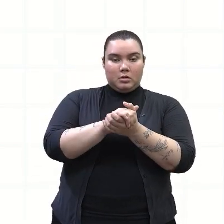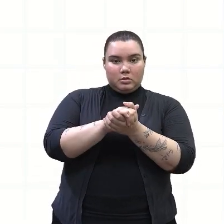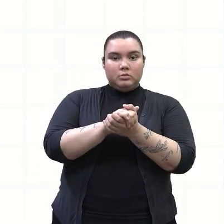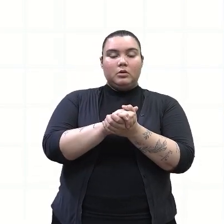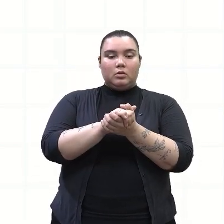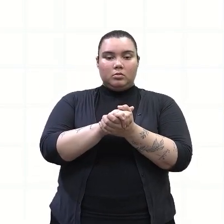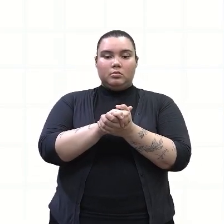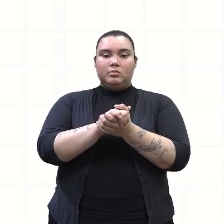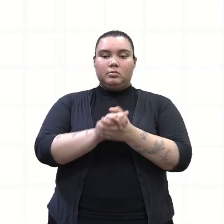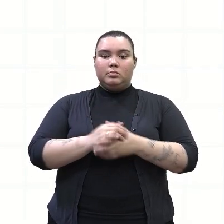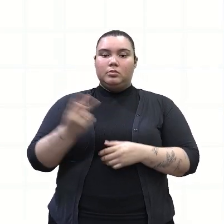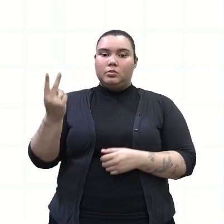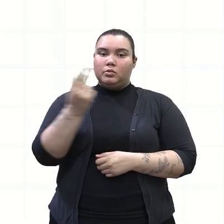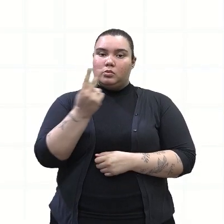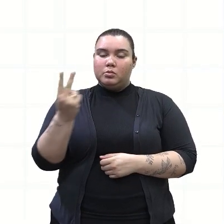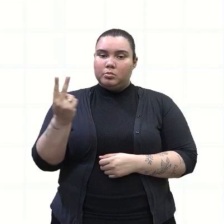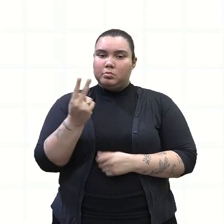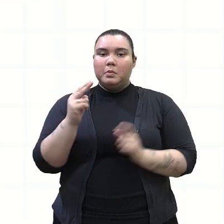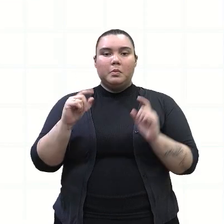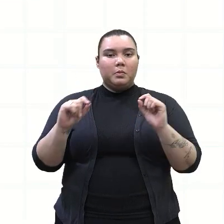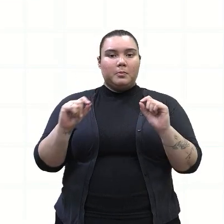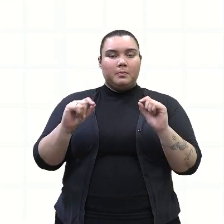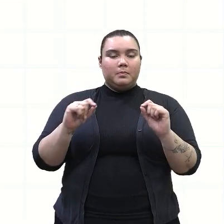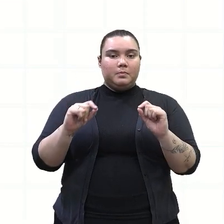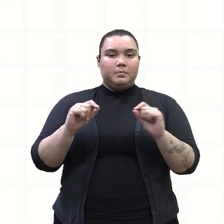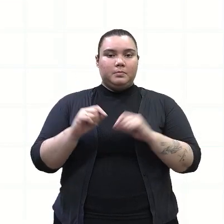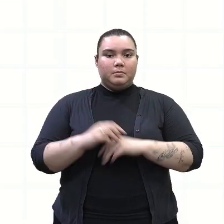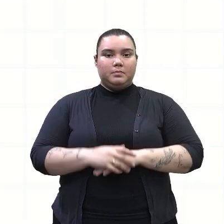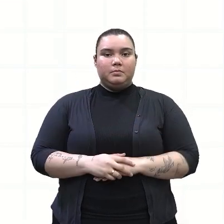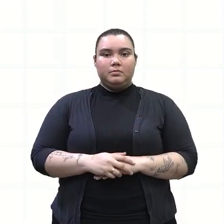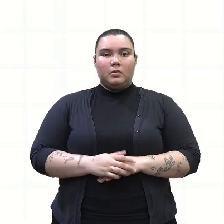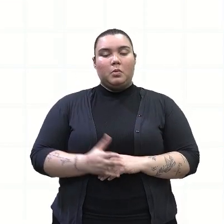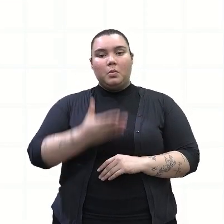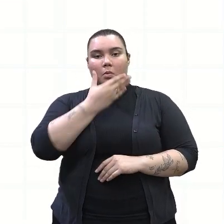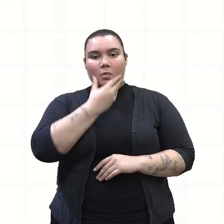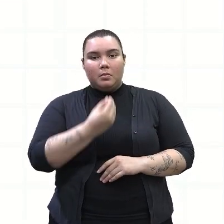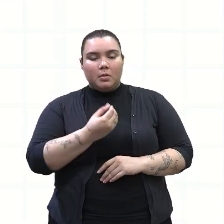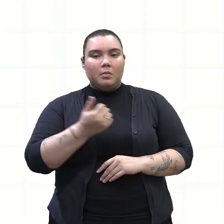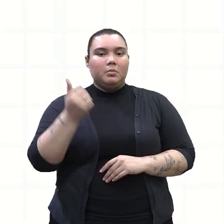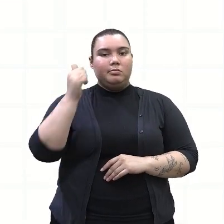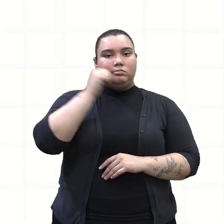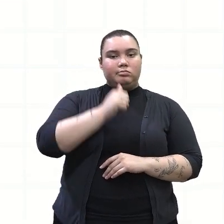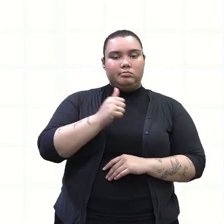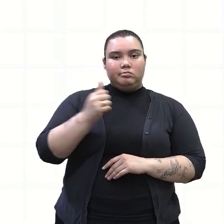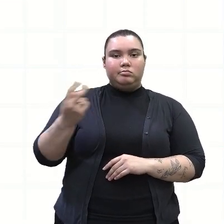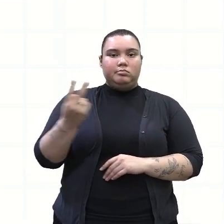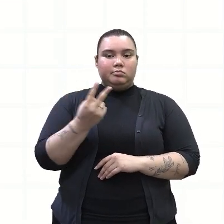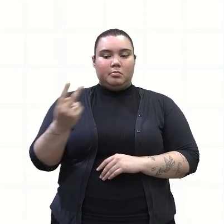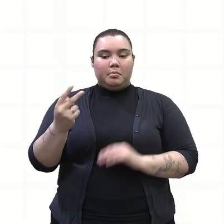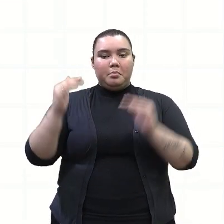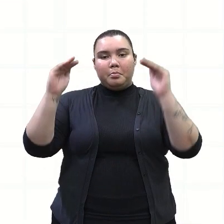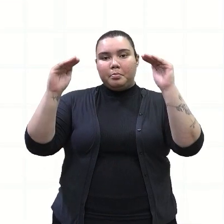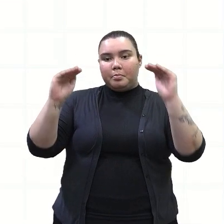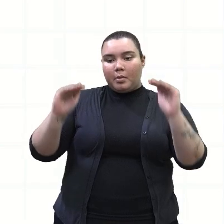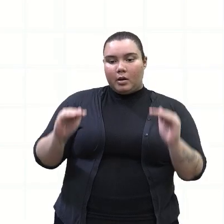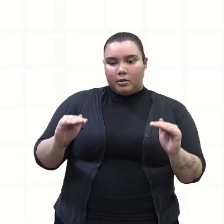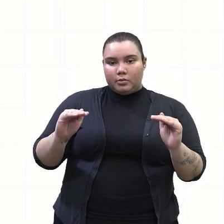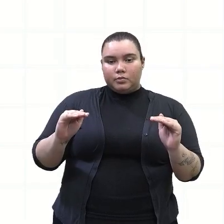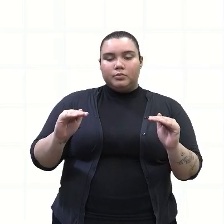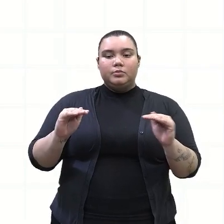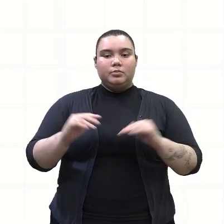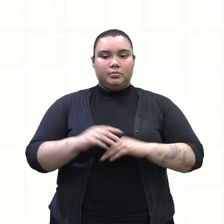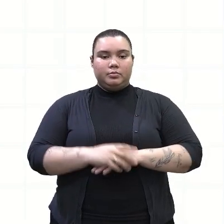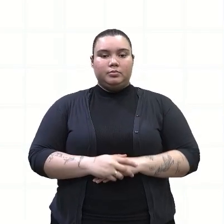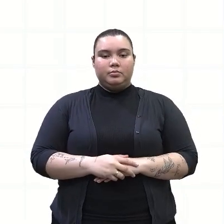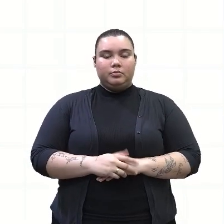eles são short, não é? Short, tanto ele quanto ela, são baixos. E aqui o